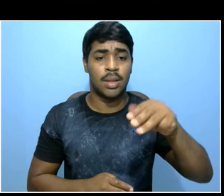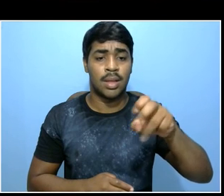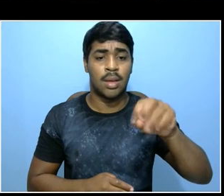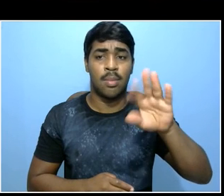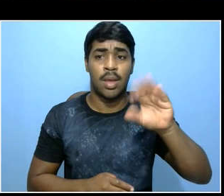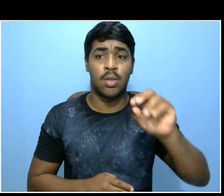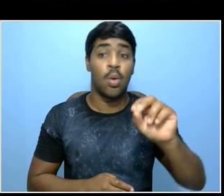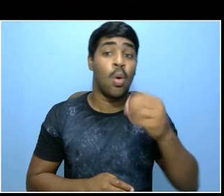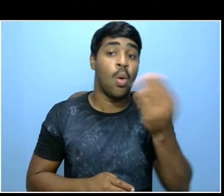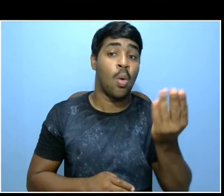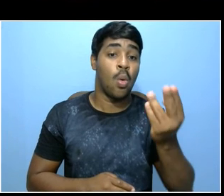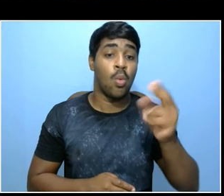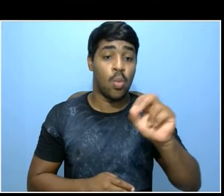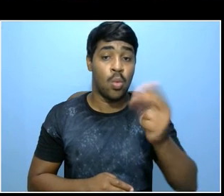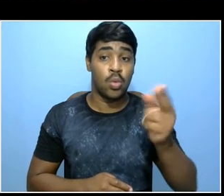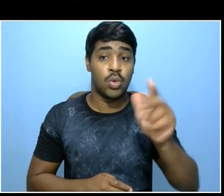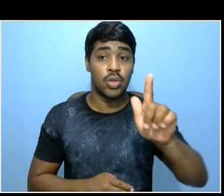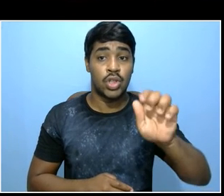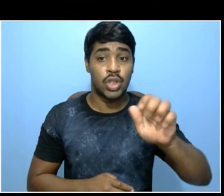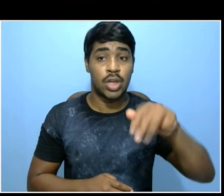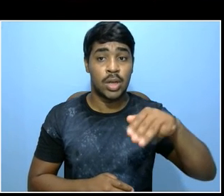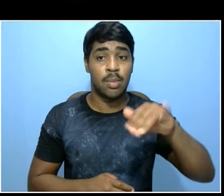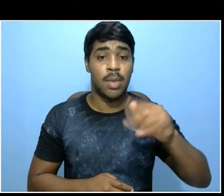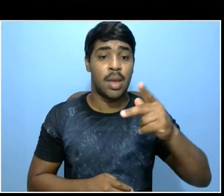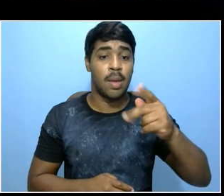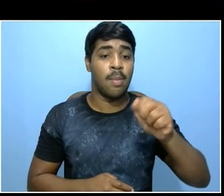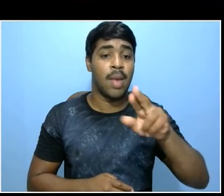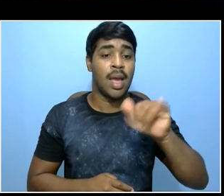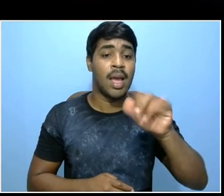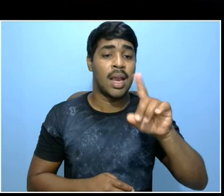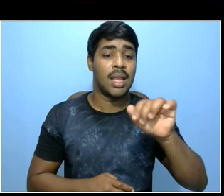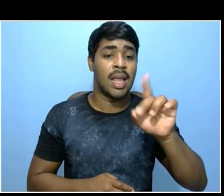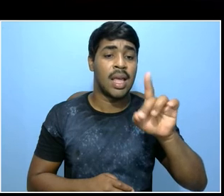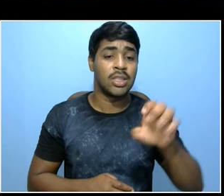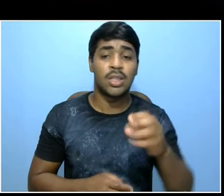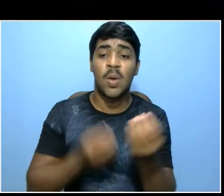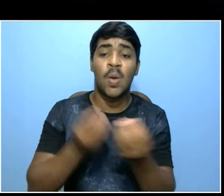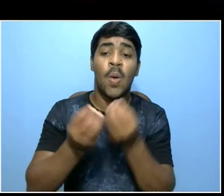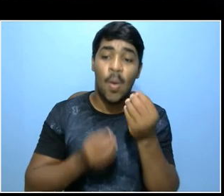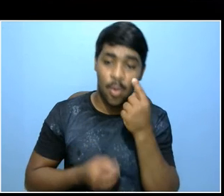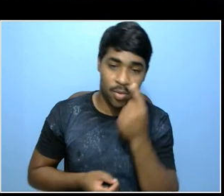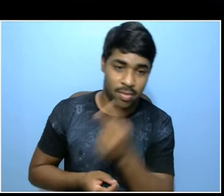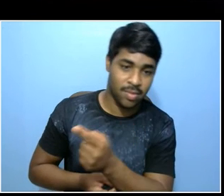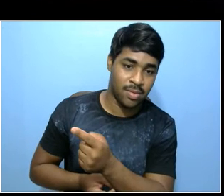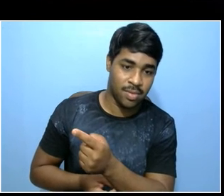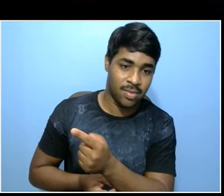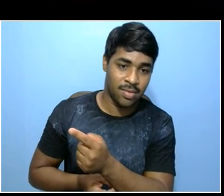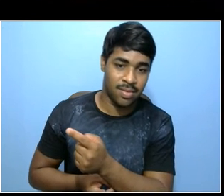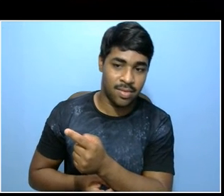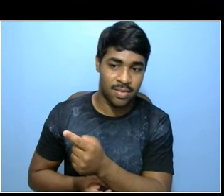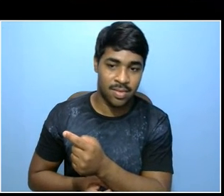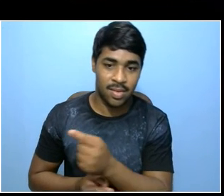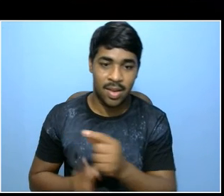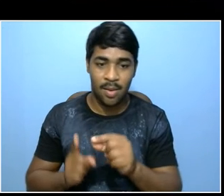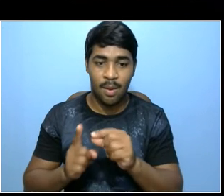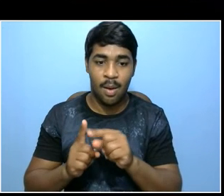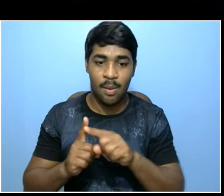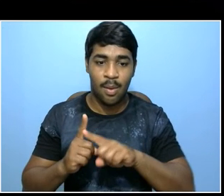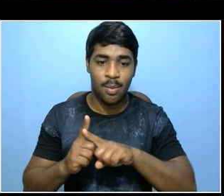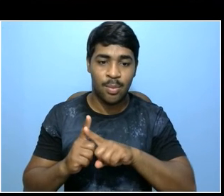coisa. Então, nesse processo, o indivíduo, né, ele vai criar um broto no seu corpo, que esse broto ele